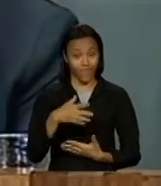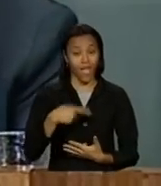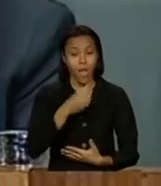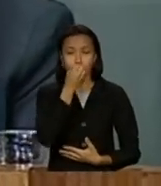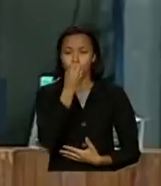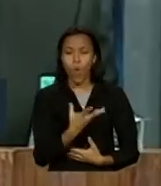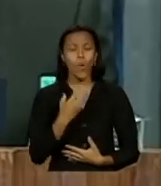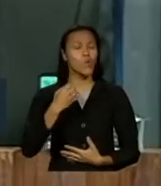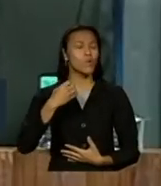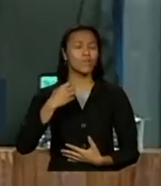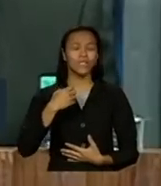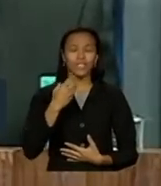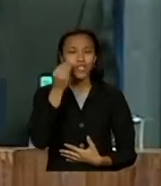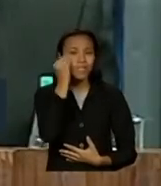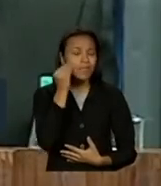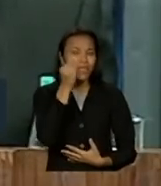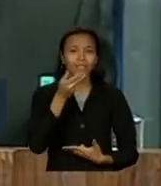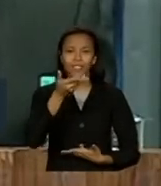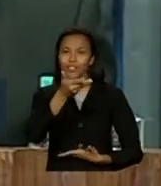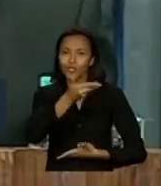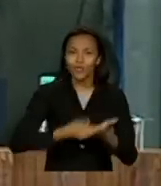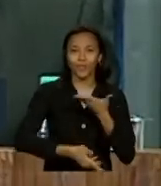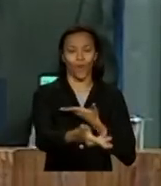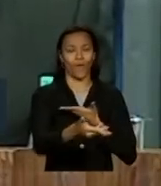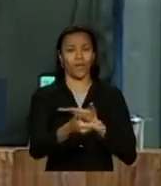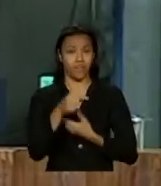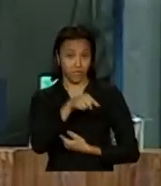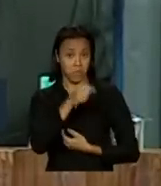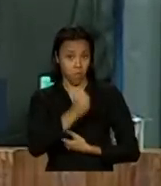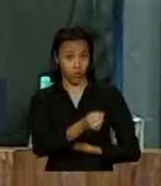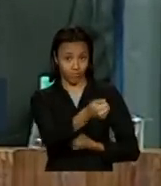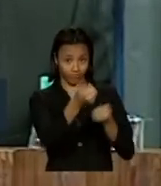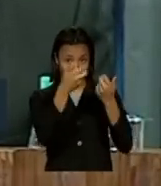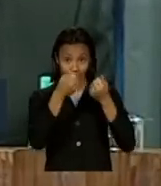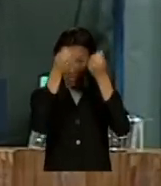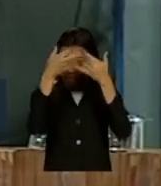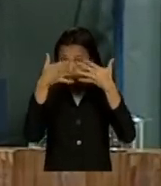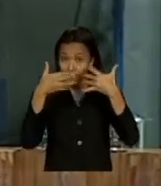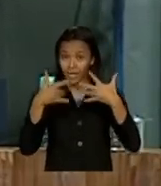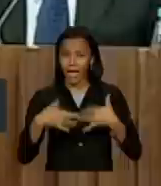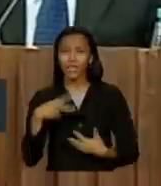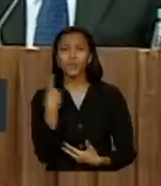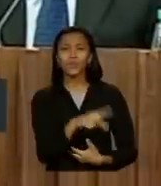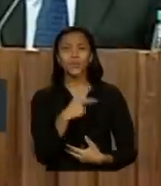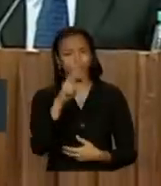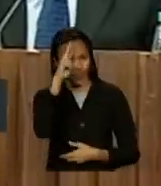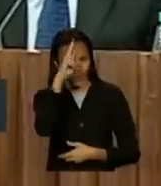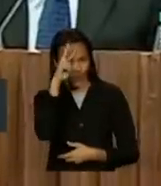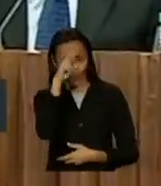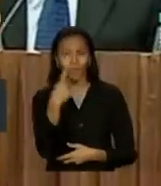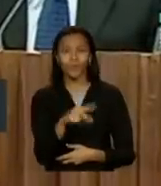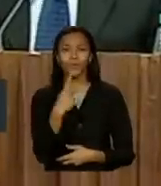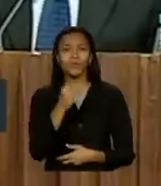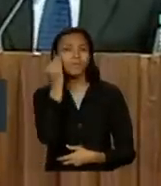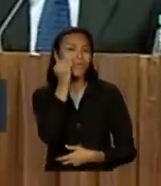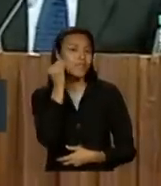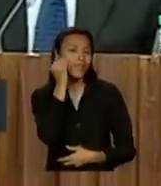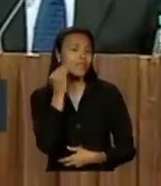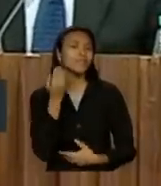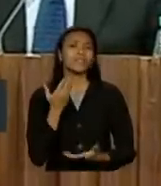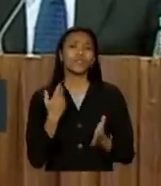erá um momento muito rico de troca em que você pode expor para nós a tua história a tua experiência e e os